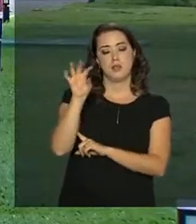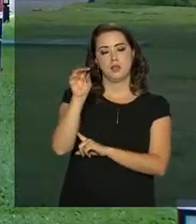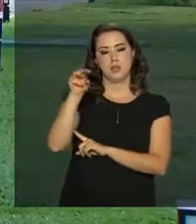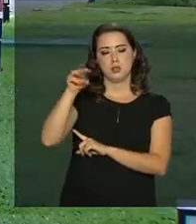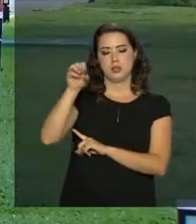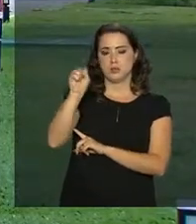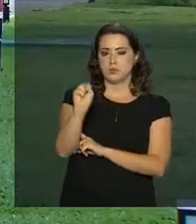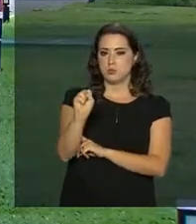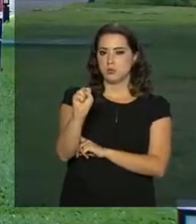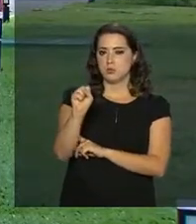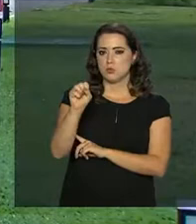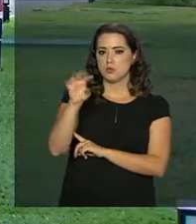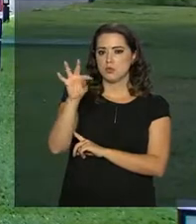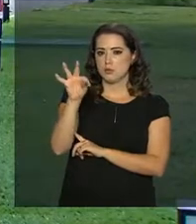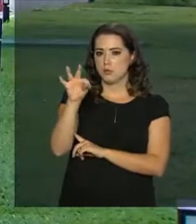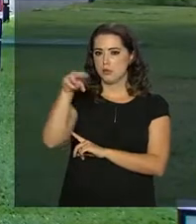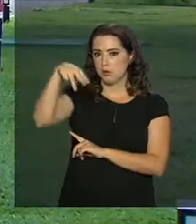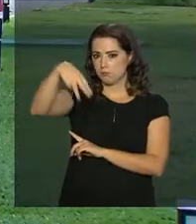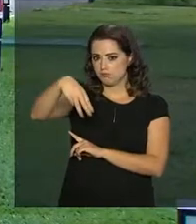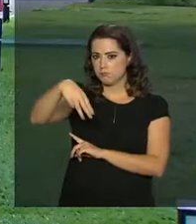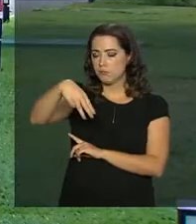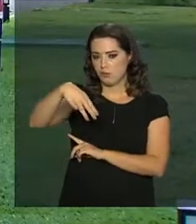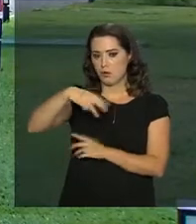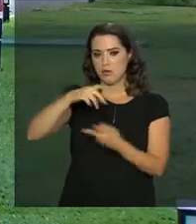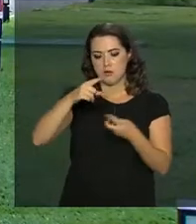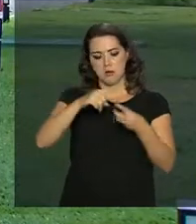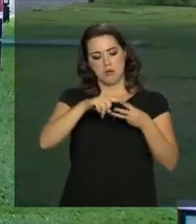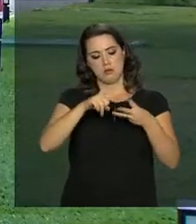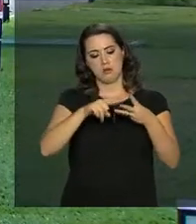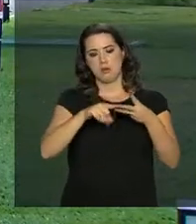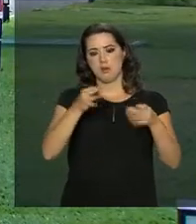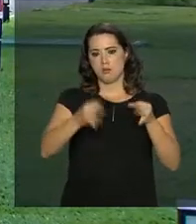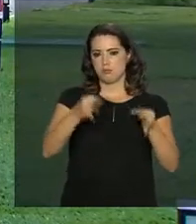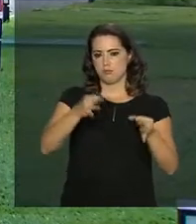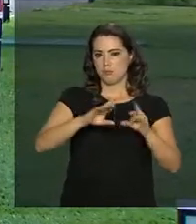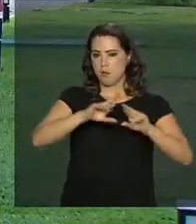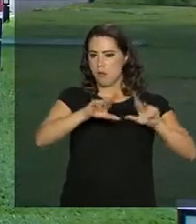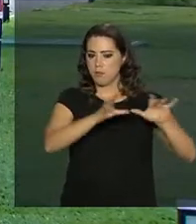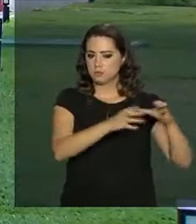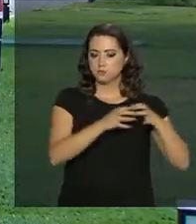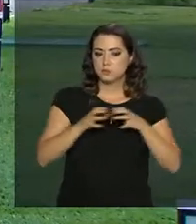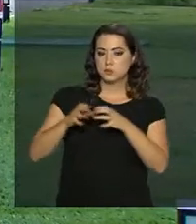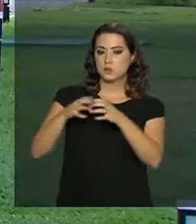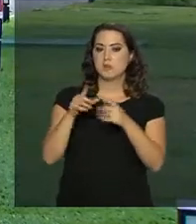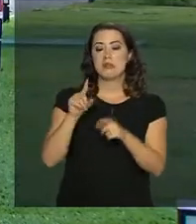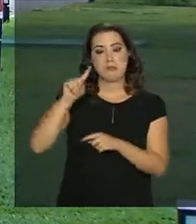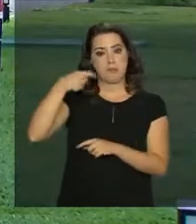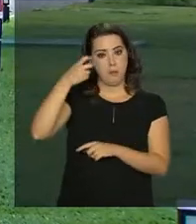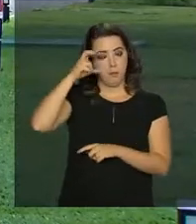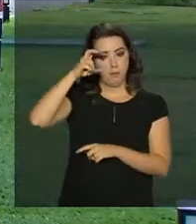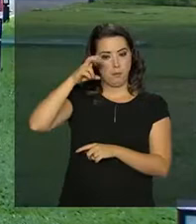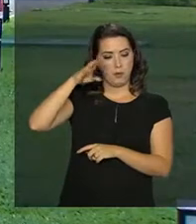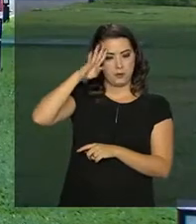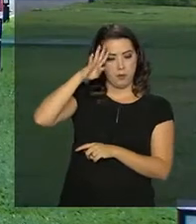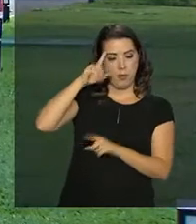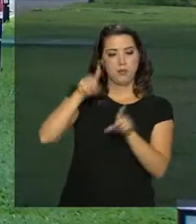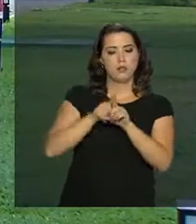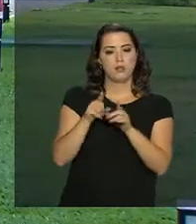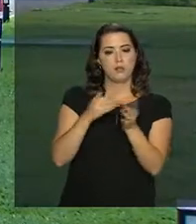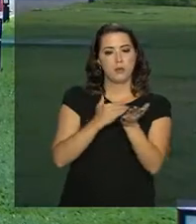Na quarta-feira, Jair Bolsonaro também estará aqui em Brasília, continuará no CCBB pela manhã, onde vai